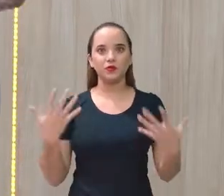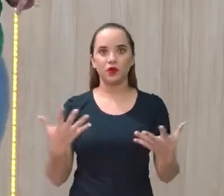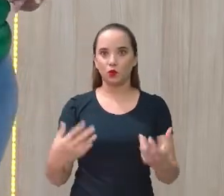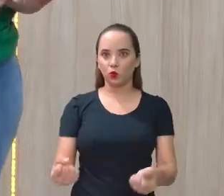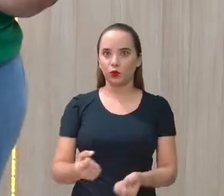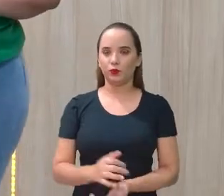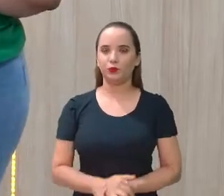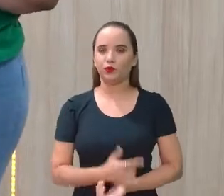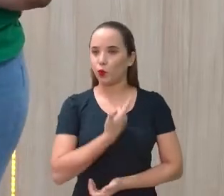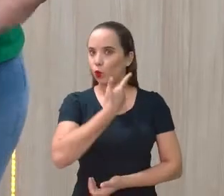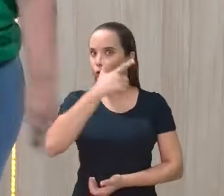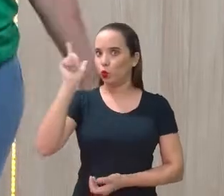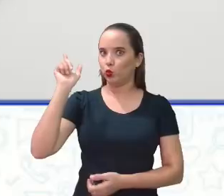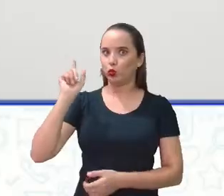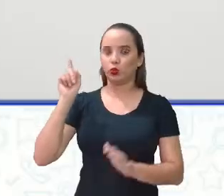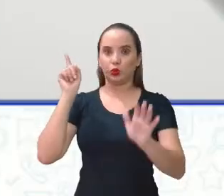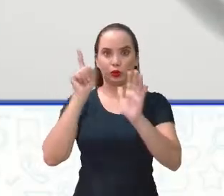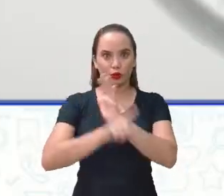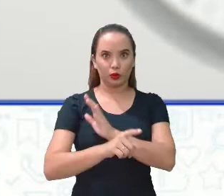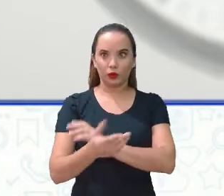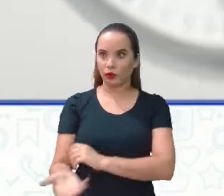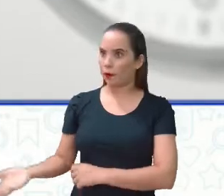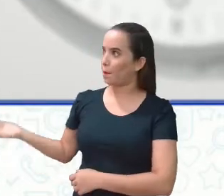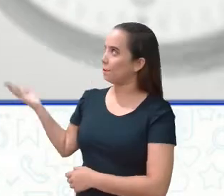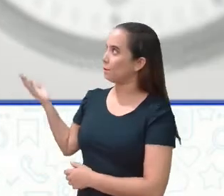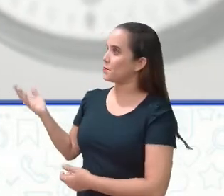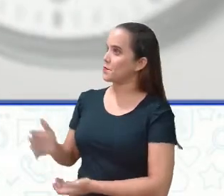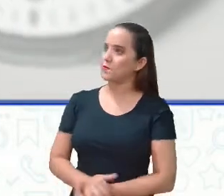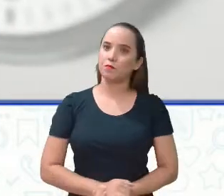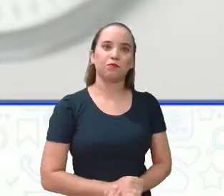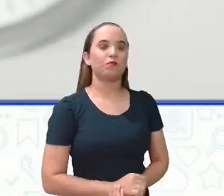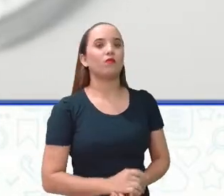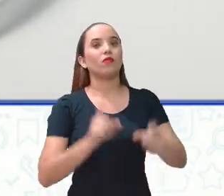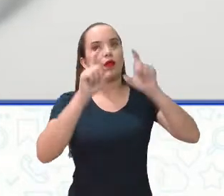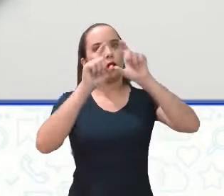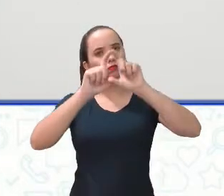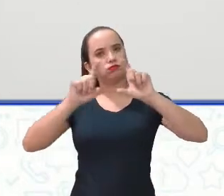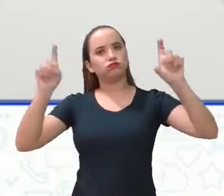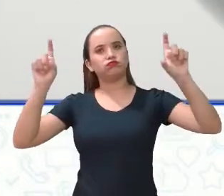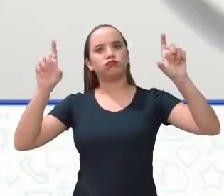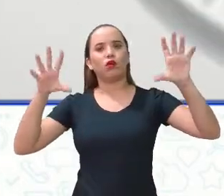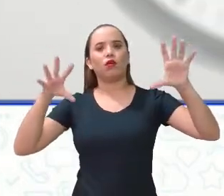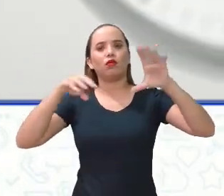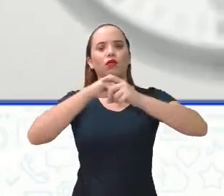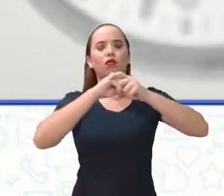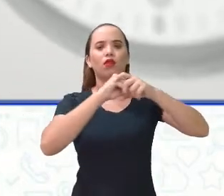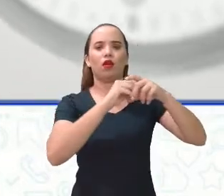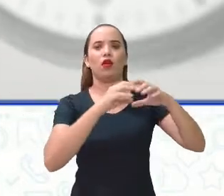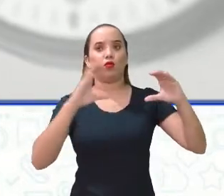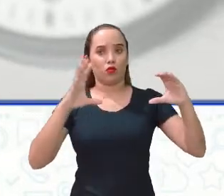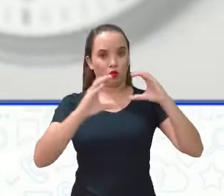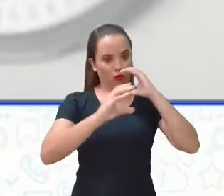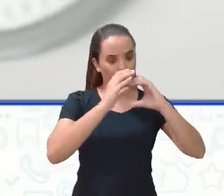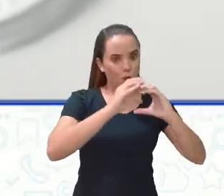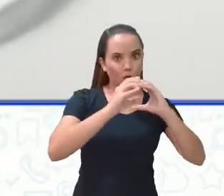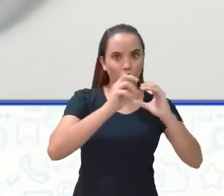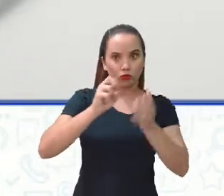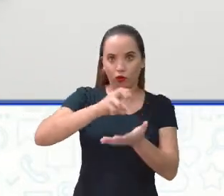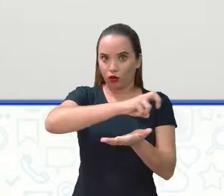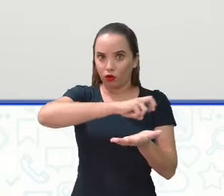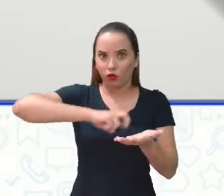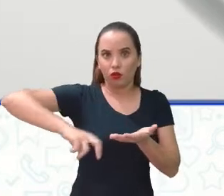lá. Outra pergunta, foco na tela. Os componentes da comunicação não verbal